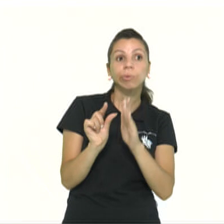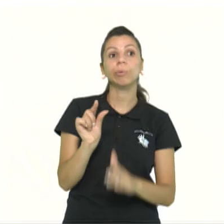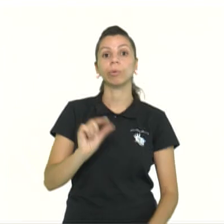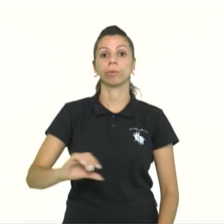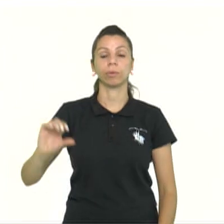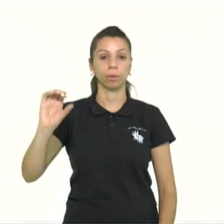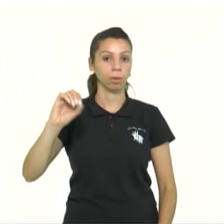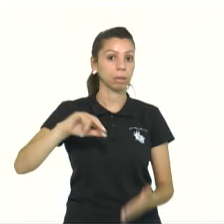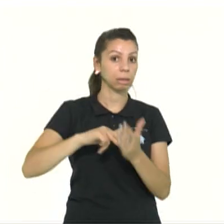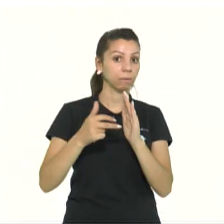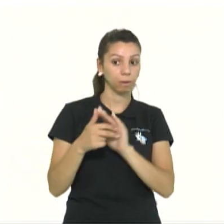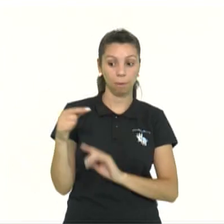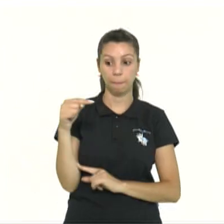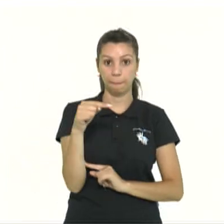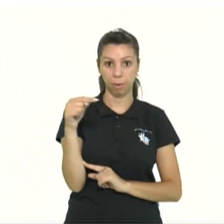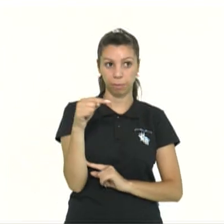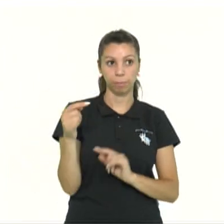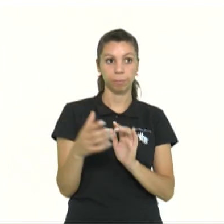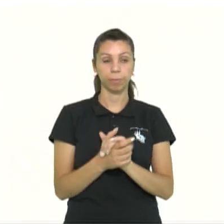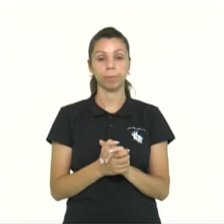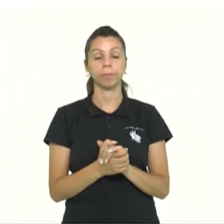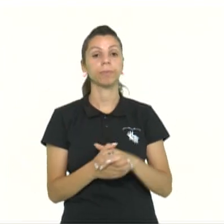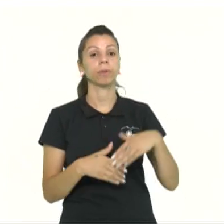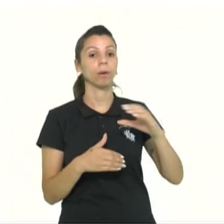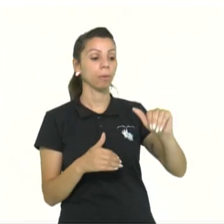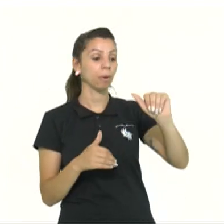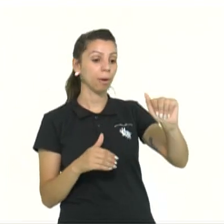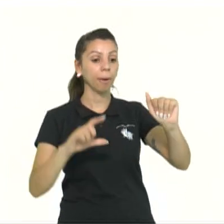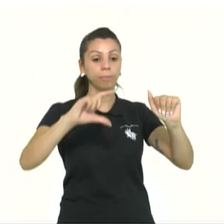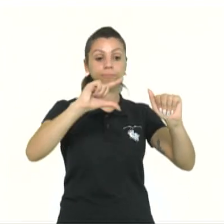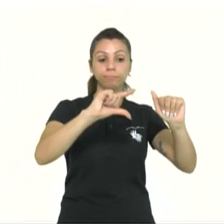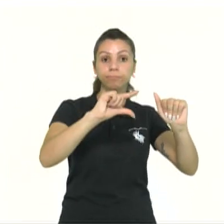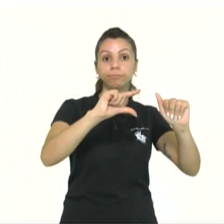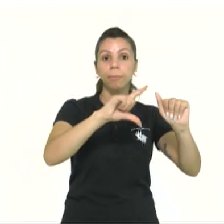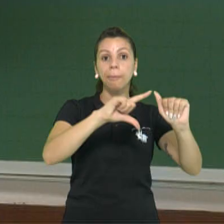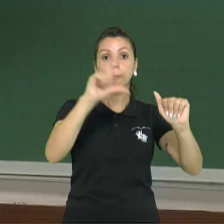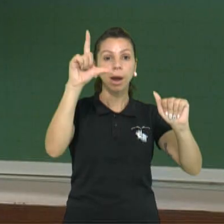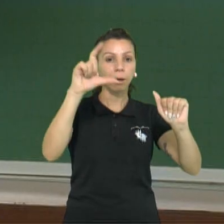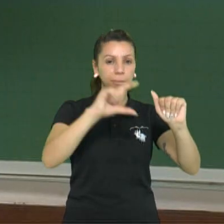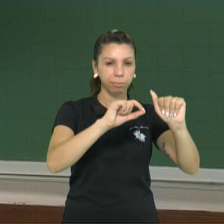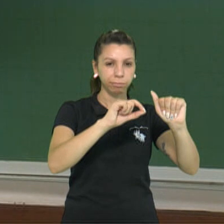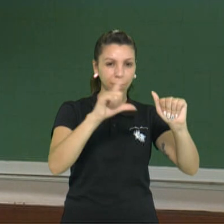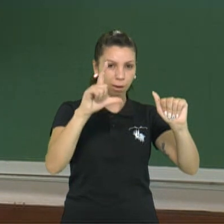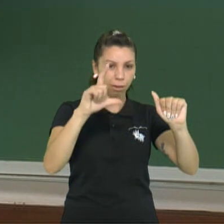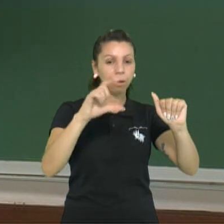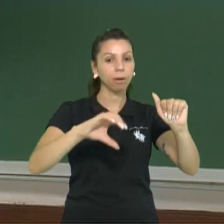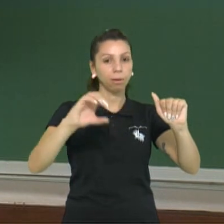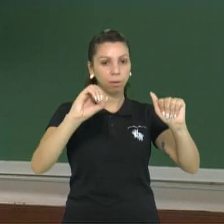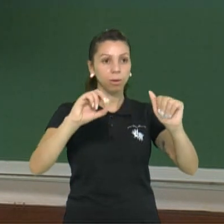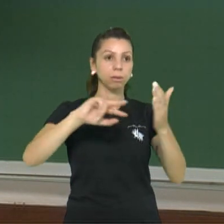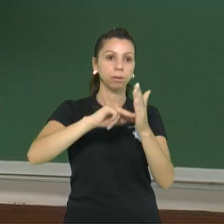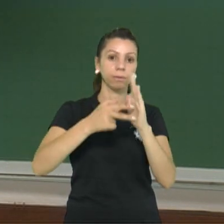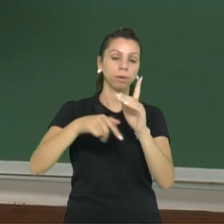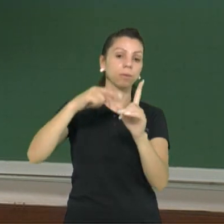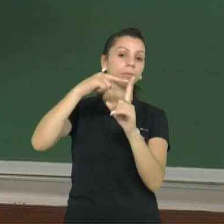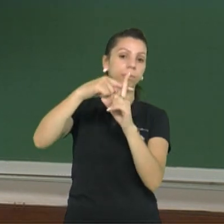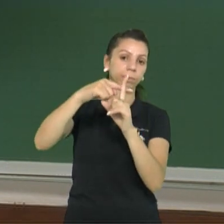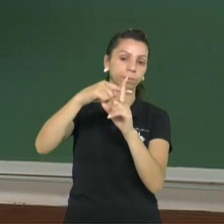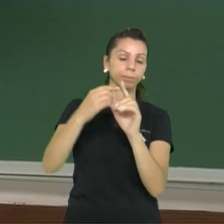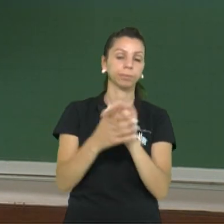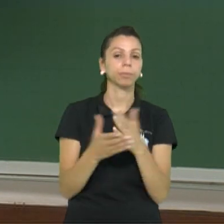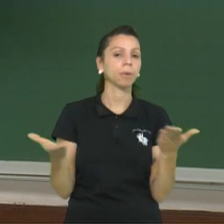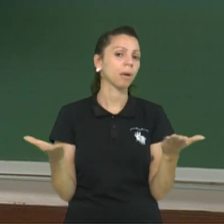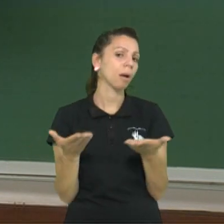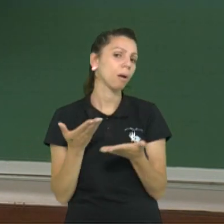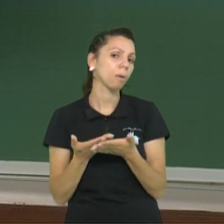significa que ele é negativo. E quando um número é maior que zero, significa que ele é positivo. Ok? Então, na aula de hoje, o que, que